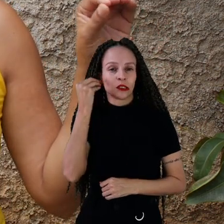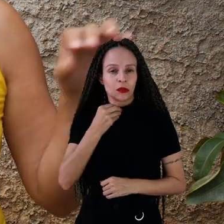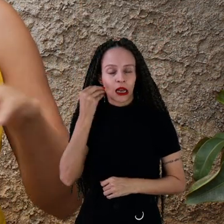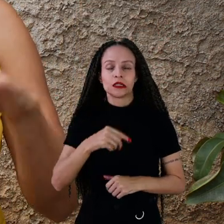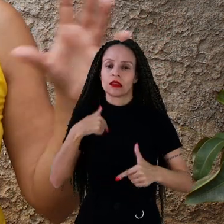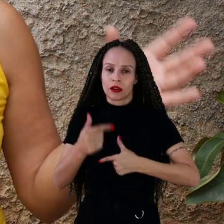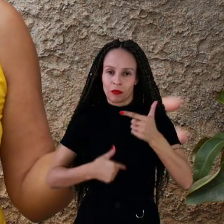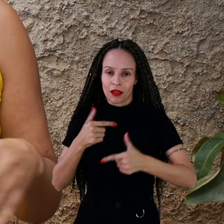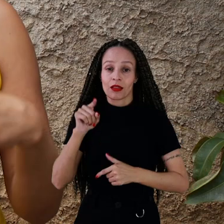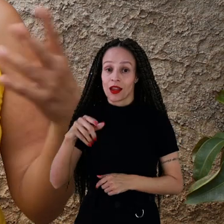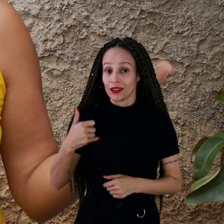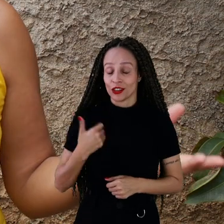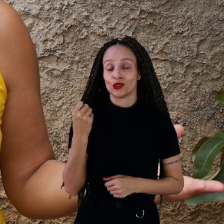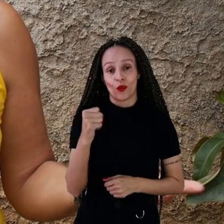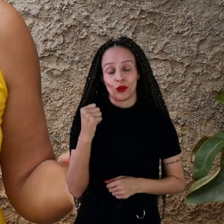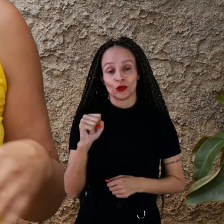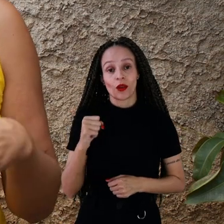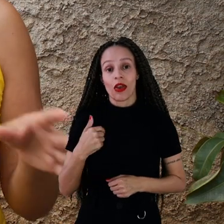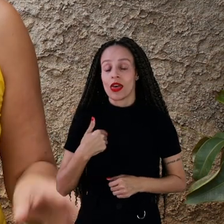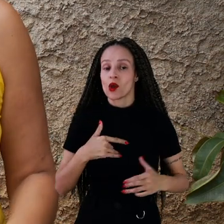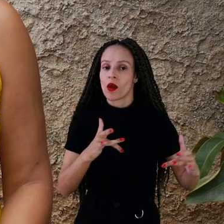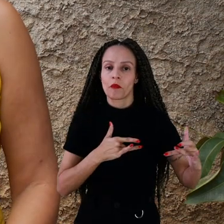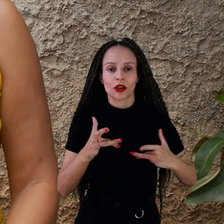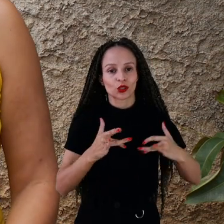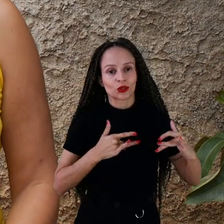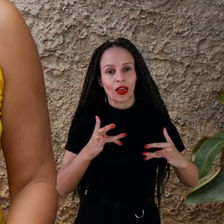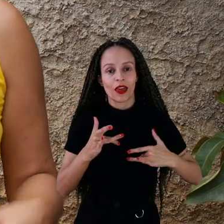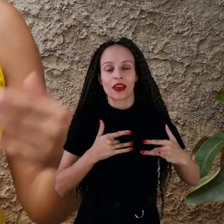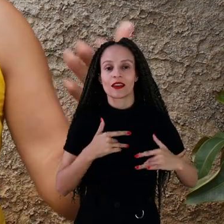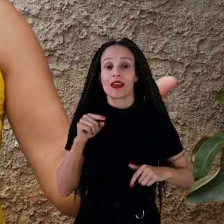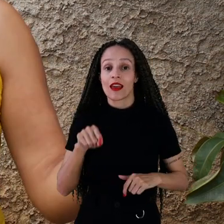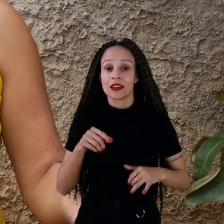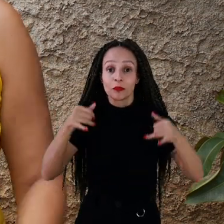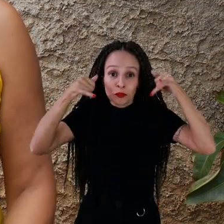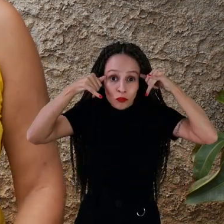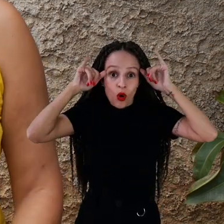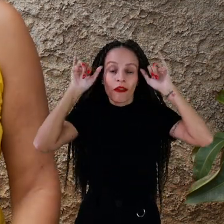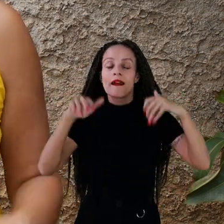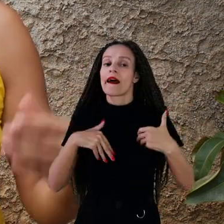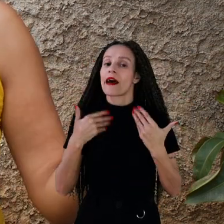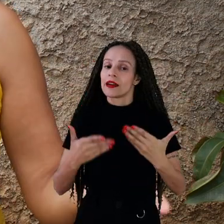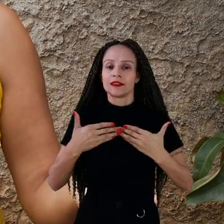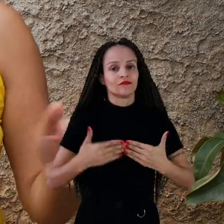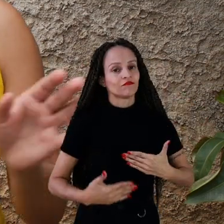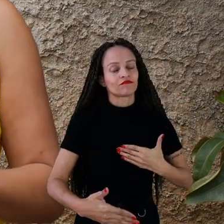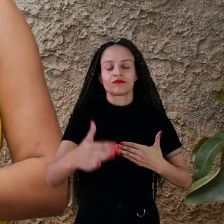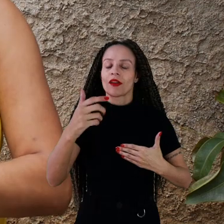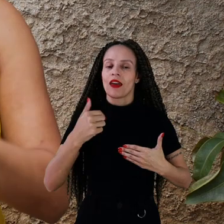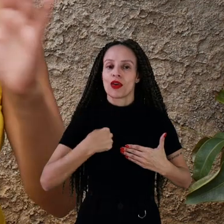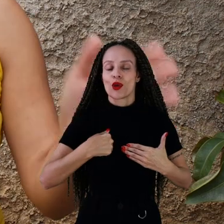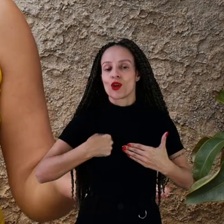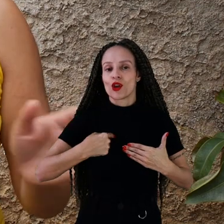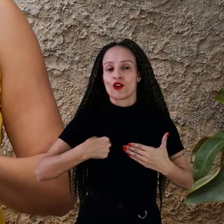eu vivi um tempo e trabalhei também lá, eu tinha 8 anos. E aí eu me apaixonei por esse alto e pelo boi. E a partir